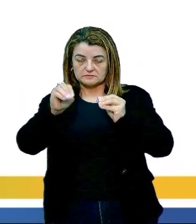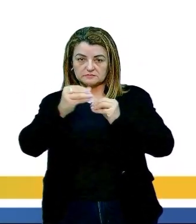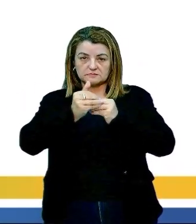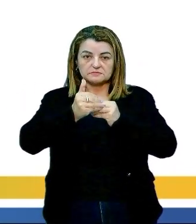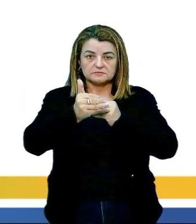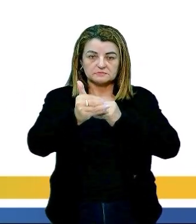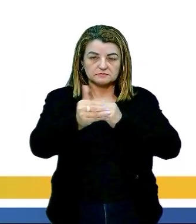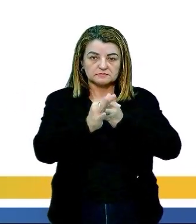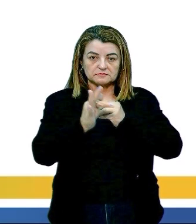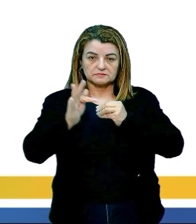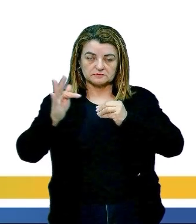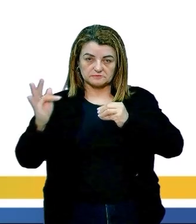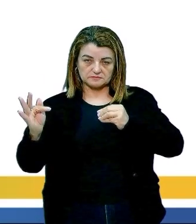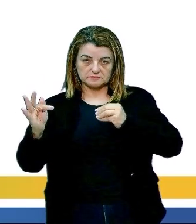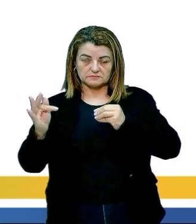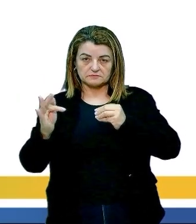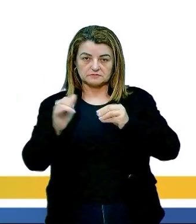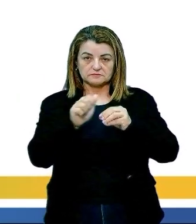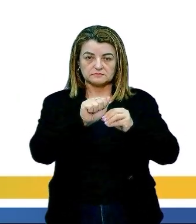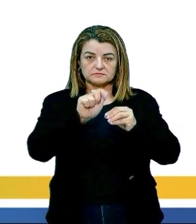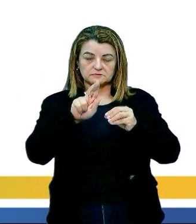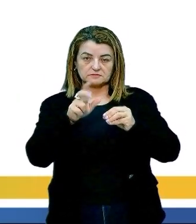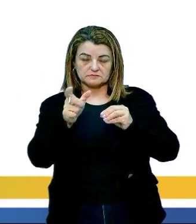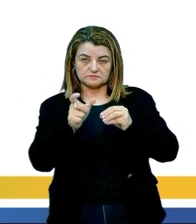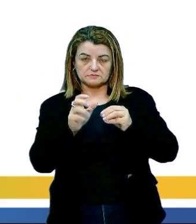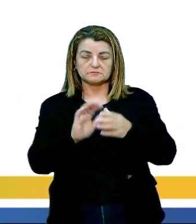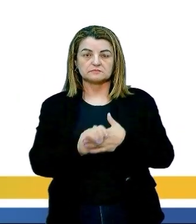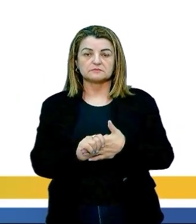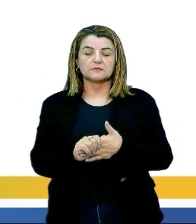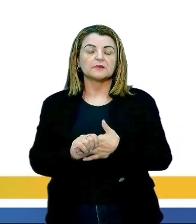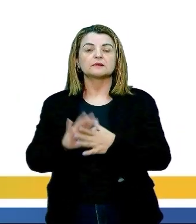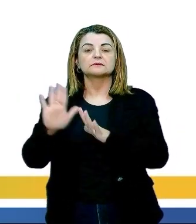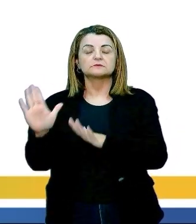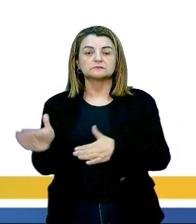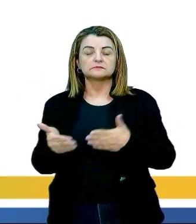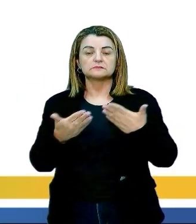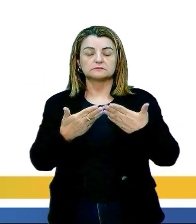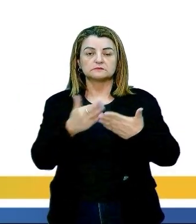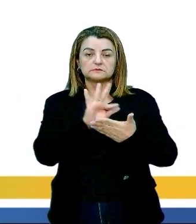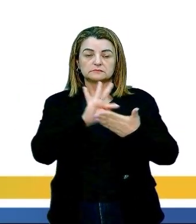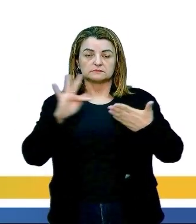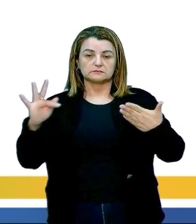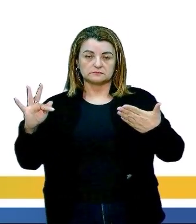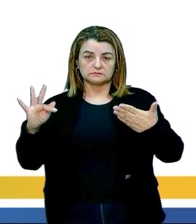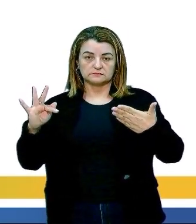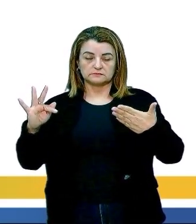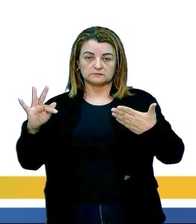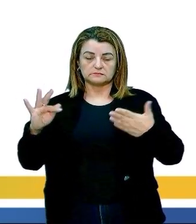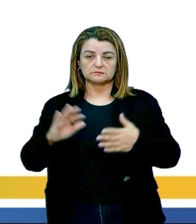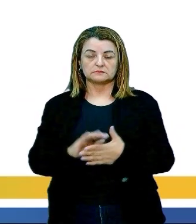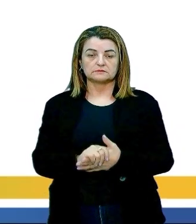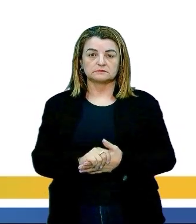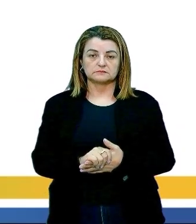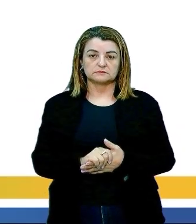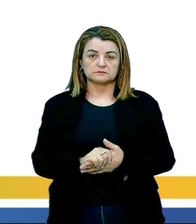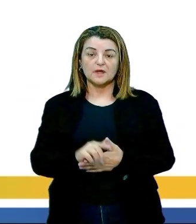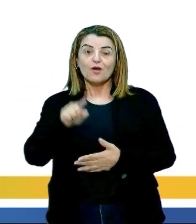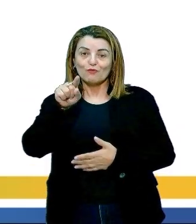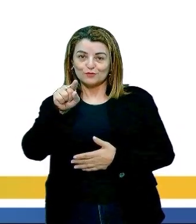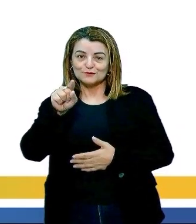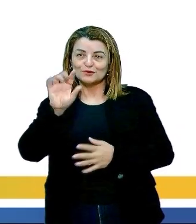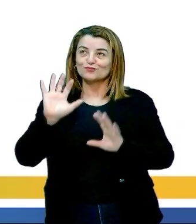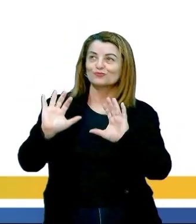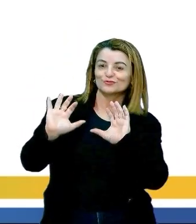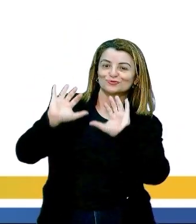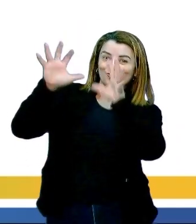da frase, que é o auxiliar para esses casos. Então, a nossa frase vai ficar: Do you play volleyball? Você